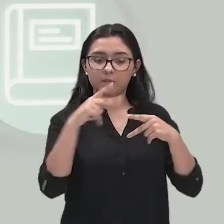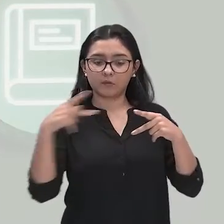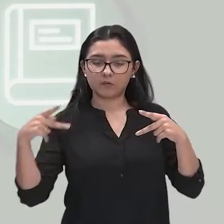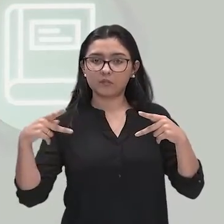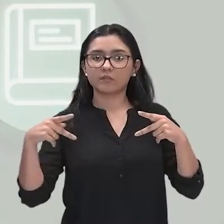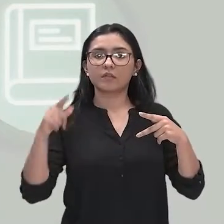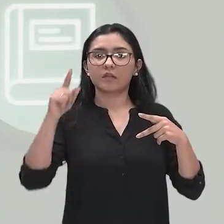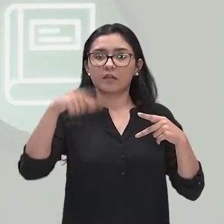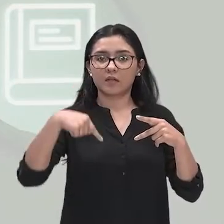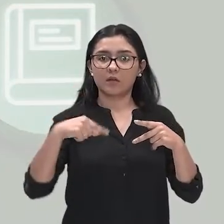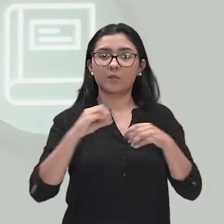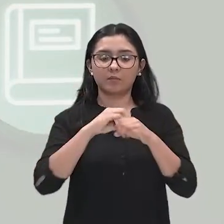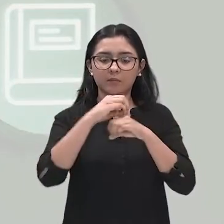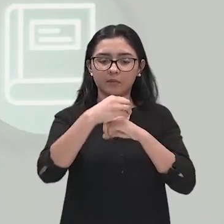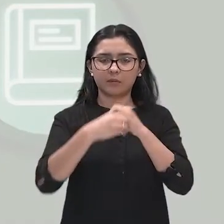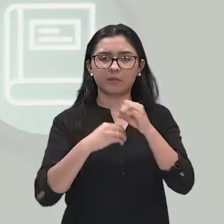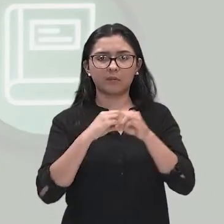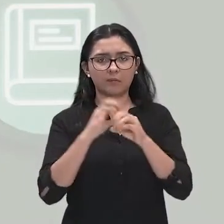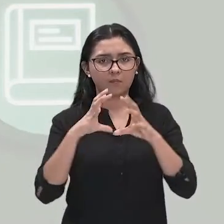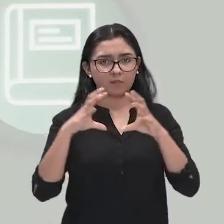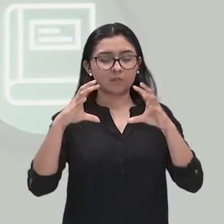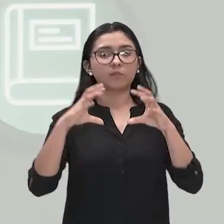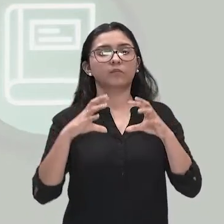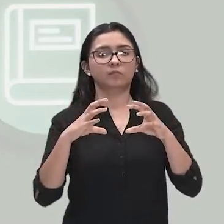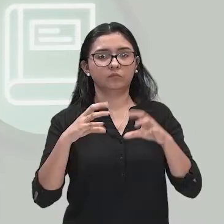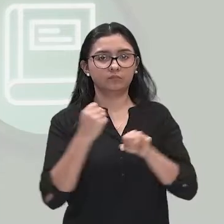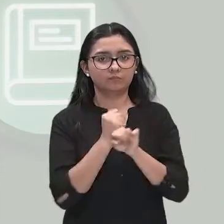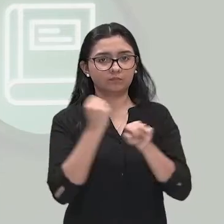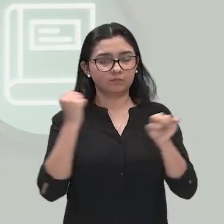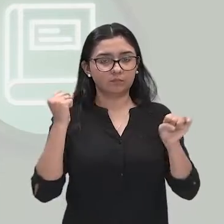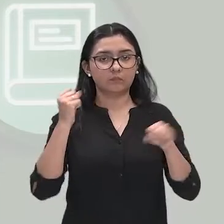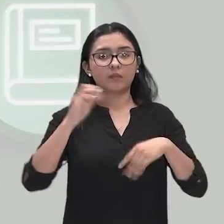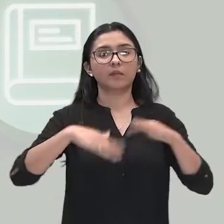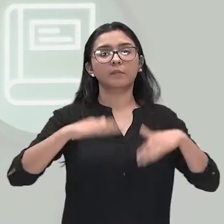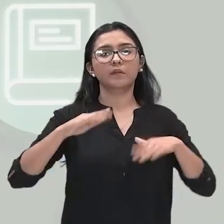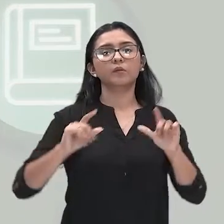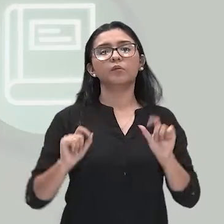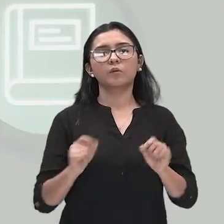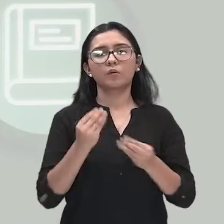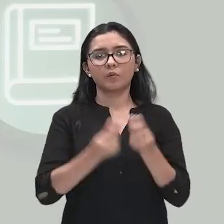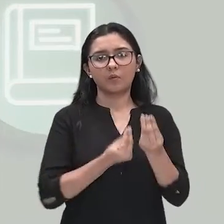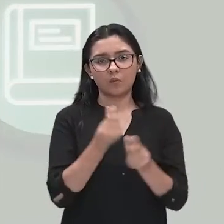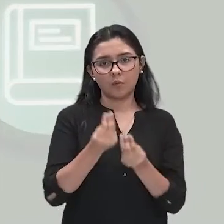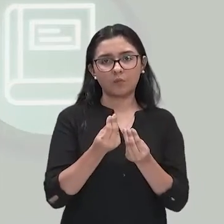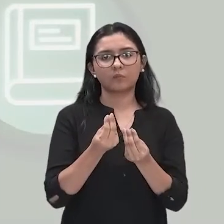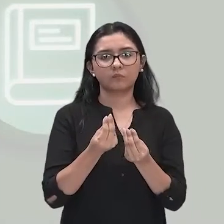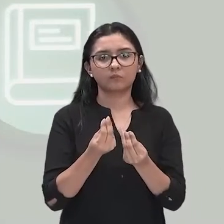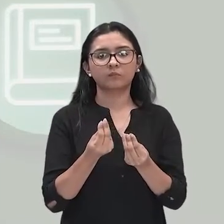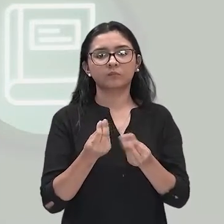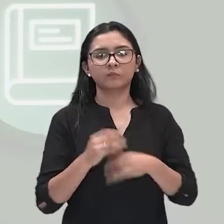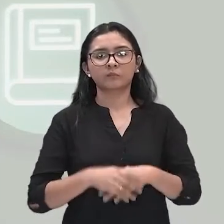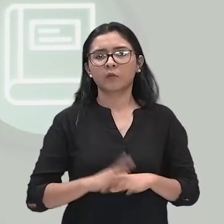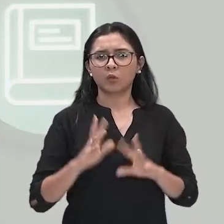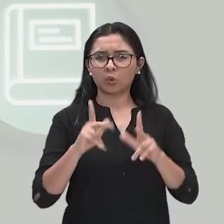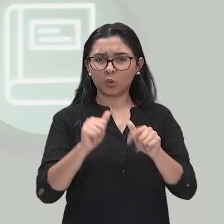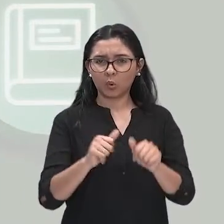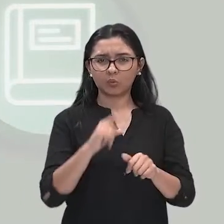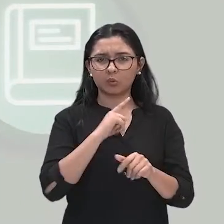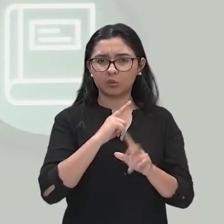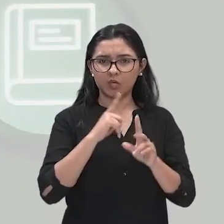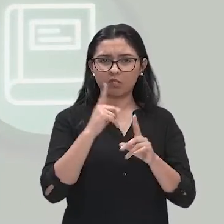que é uma macromolécula gigante, e aí, né, dependendo ali de como é o funcionamento, não estou dizendo que todo mundo tem problema